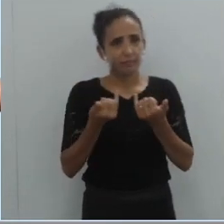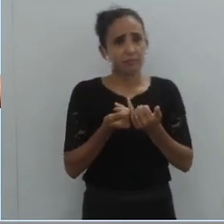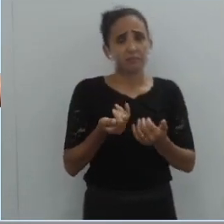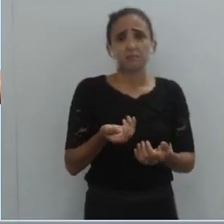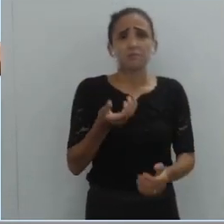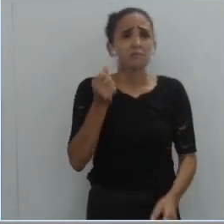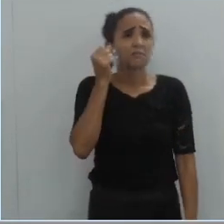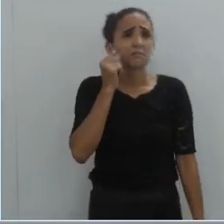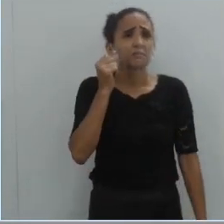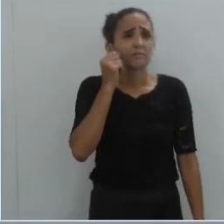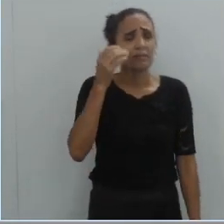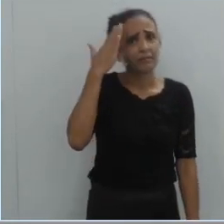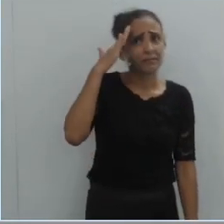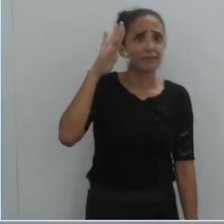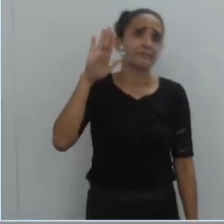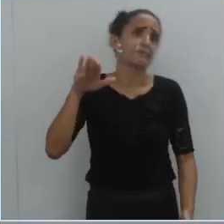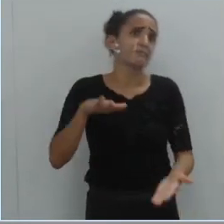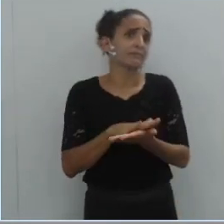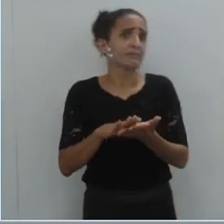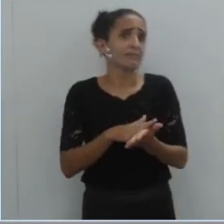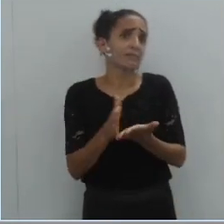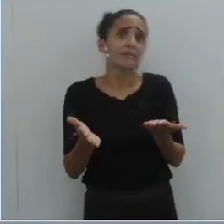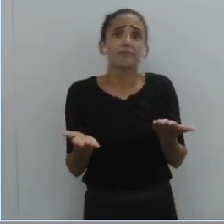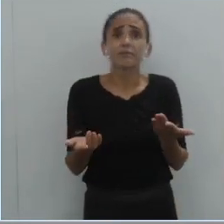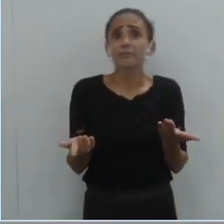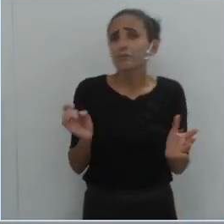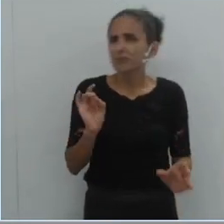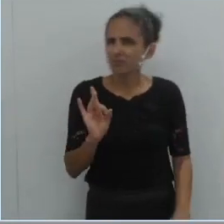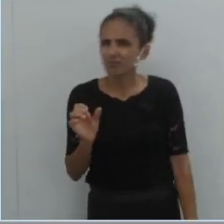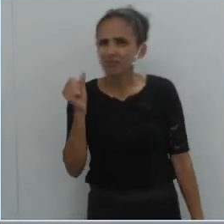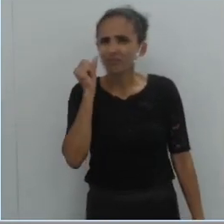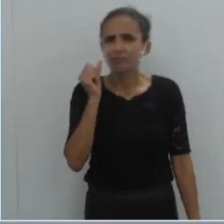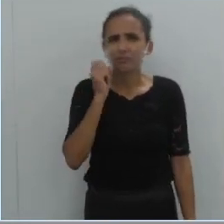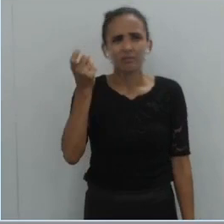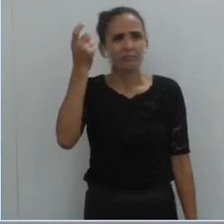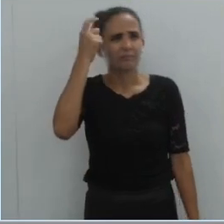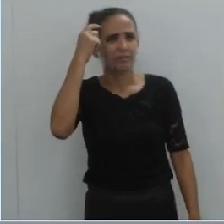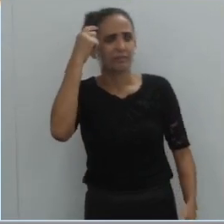sabe as coisas porque é mulher. Isso é um pensamento